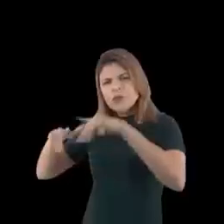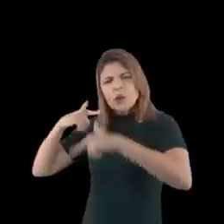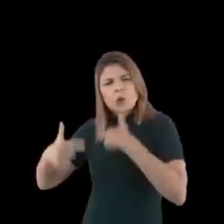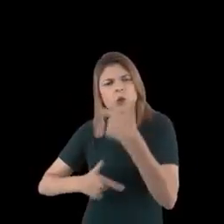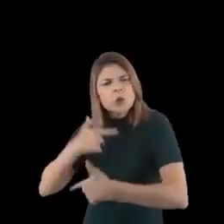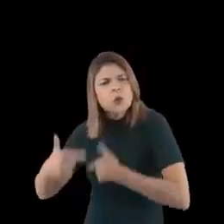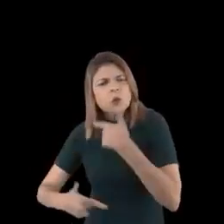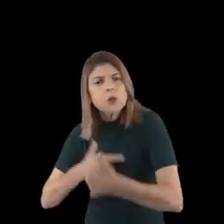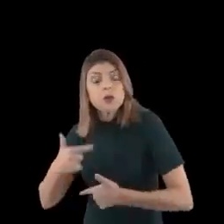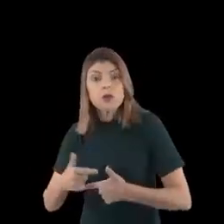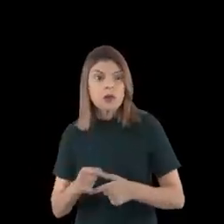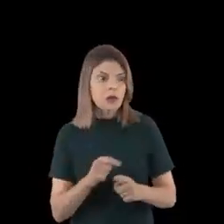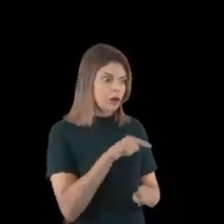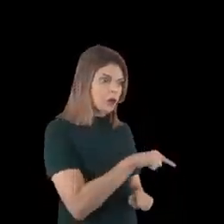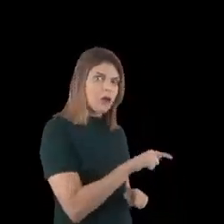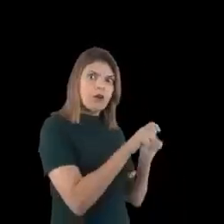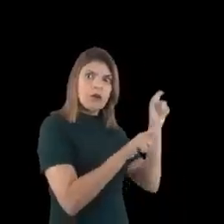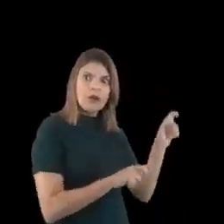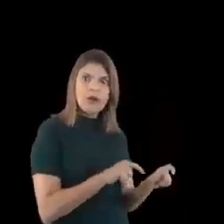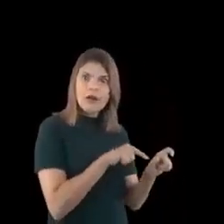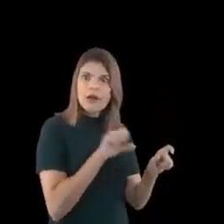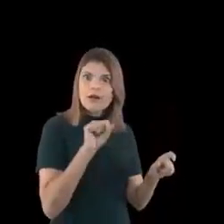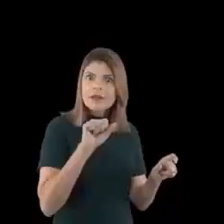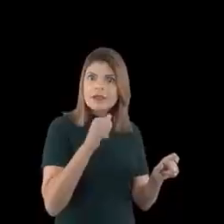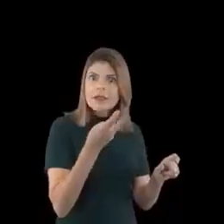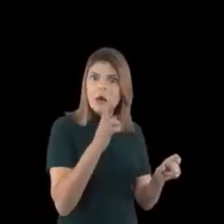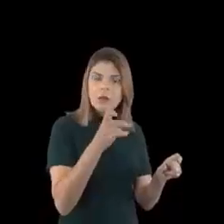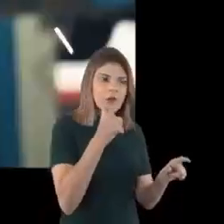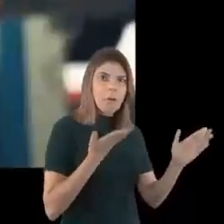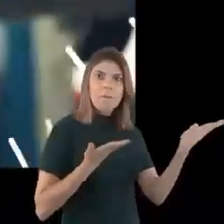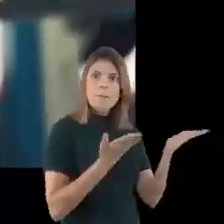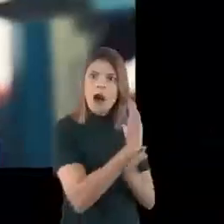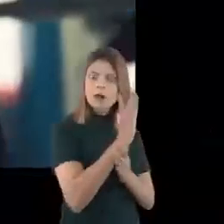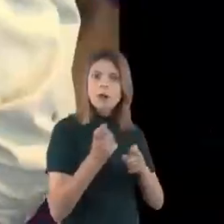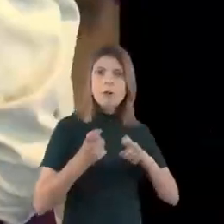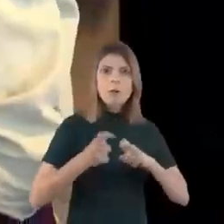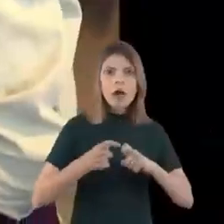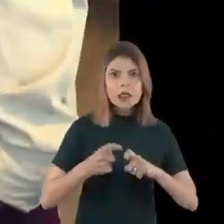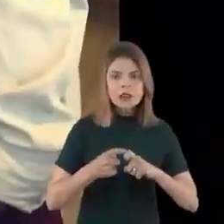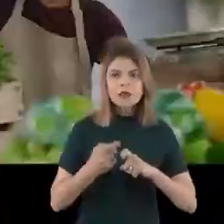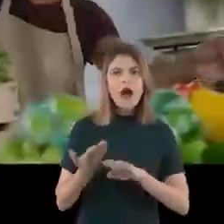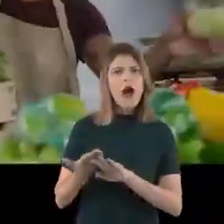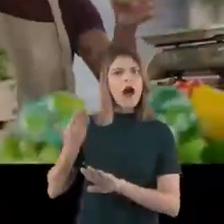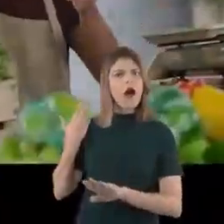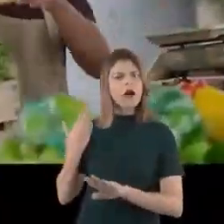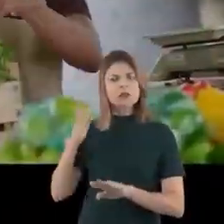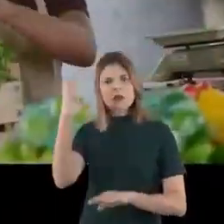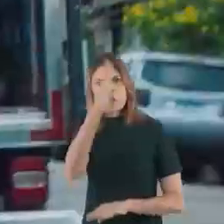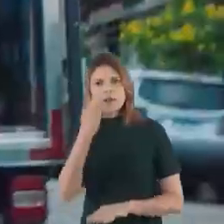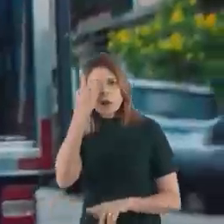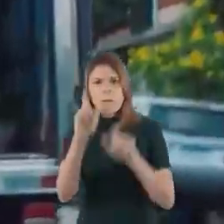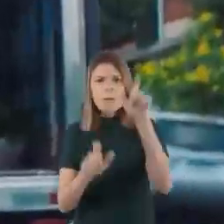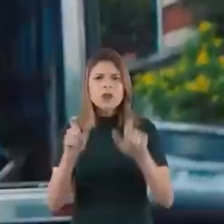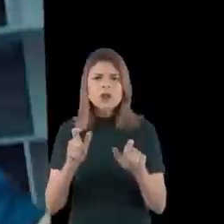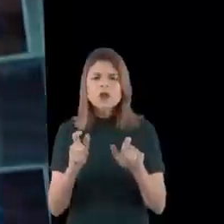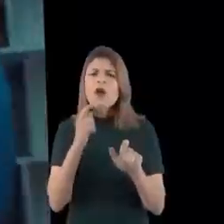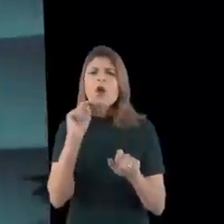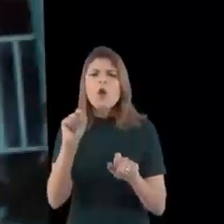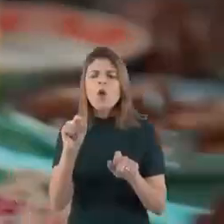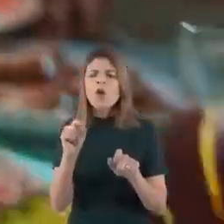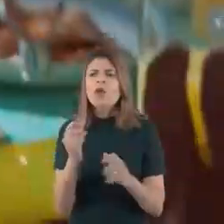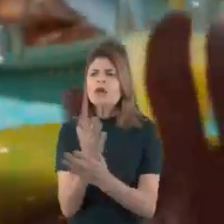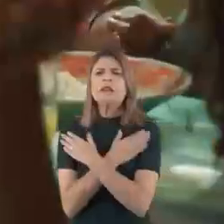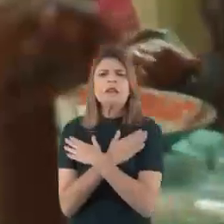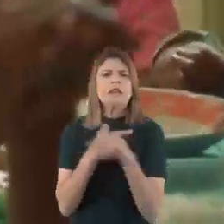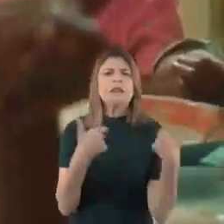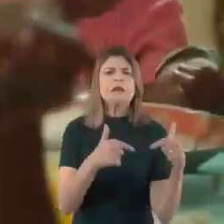suas roupas típicas, imagens do dia a dia de diferentes famílias em ambientes diversos, pessoas exercendo profissões diferentes, como operários